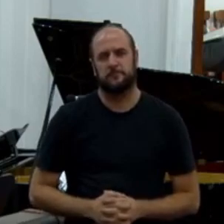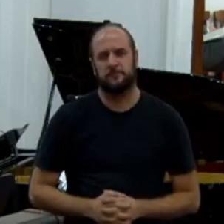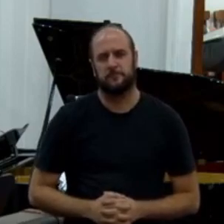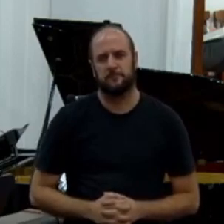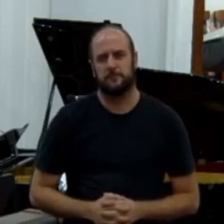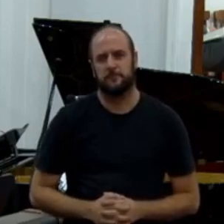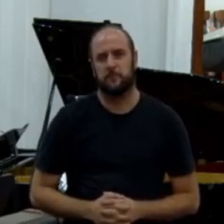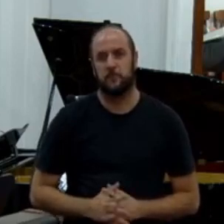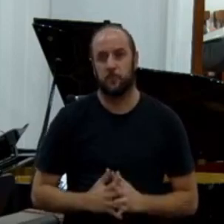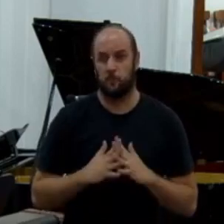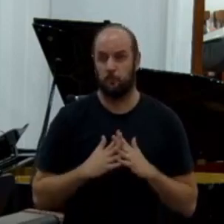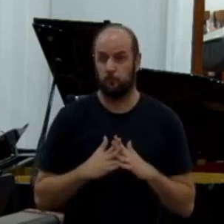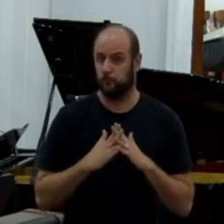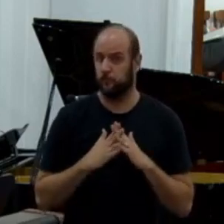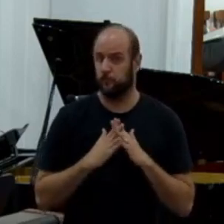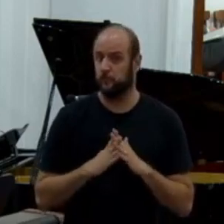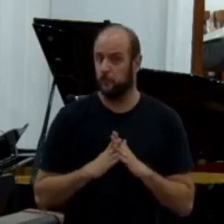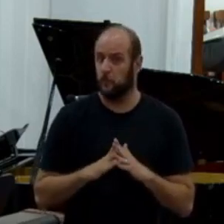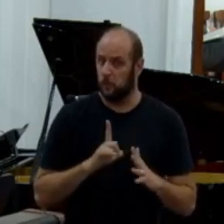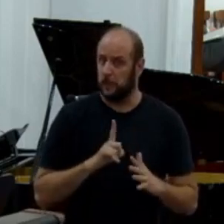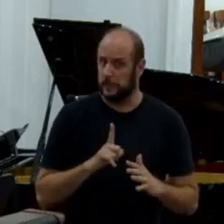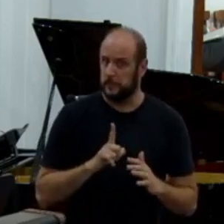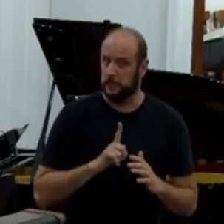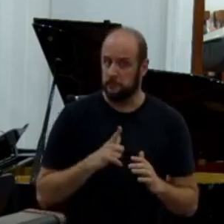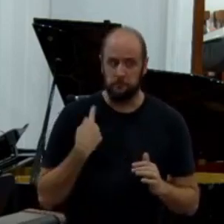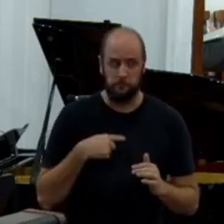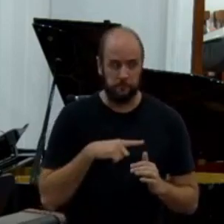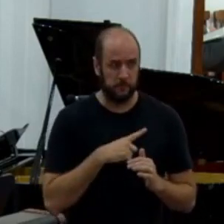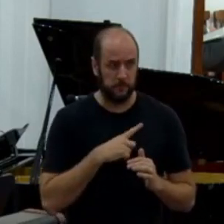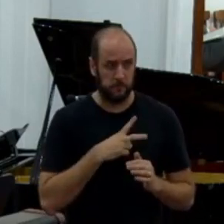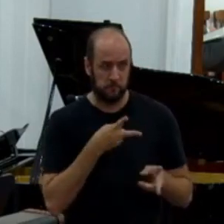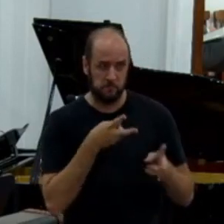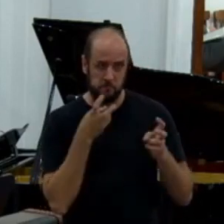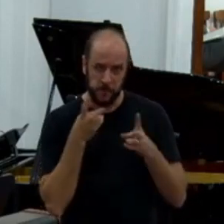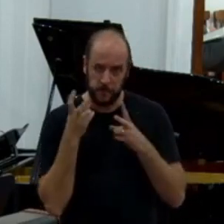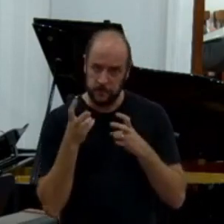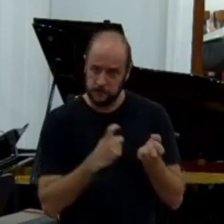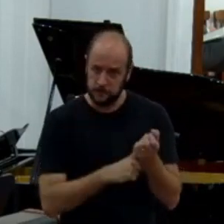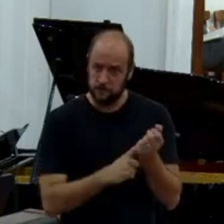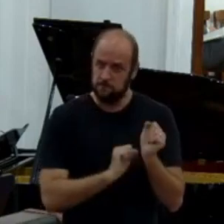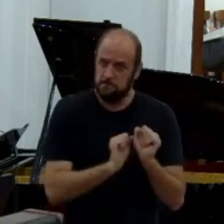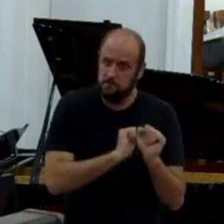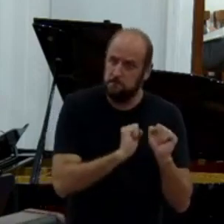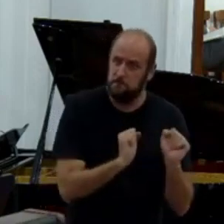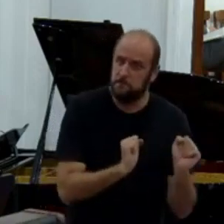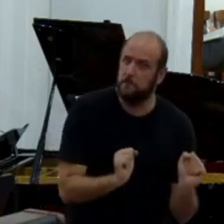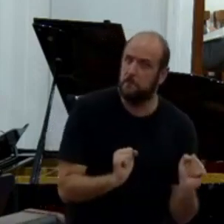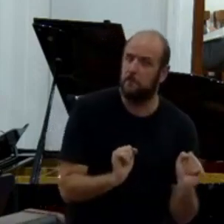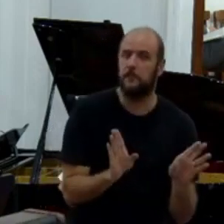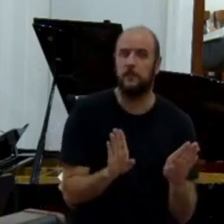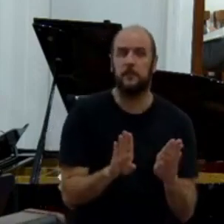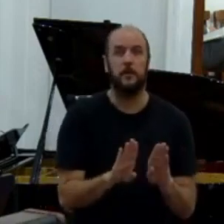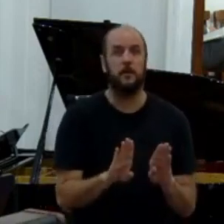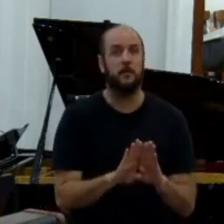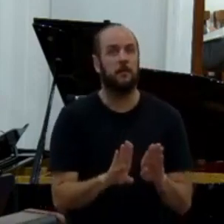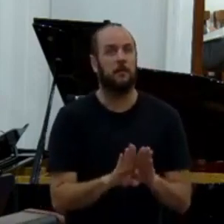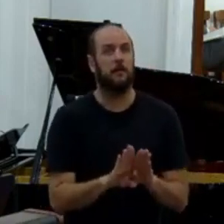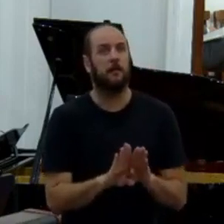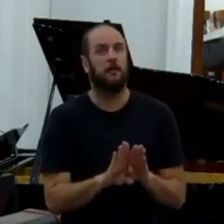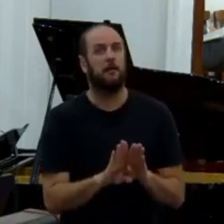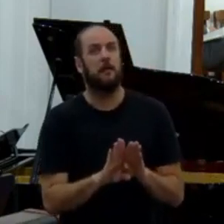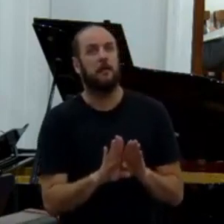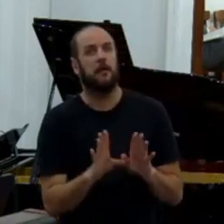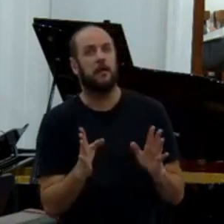A confusão que se arma diante de nós a respeito de nós identificarmos a ira também se